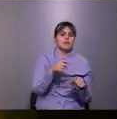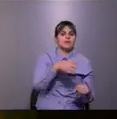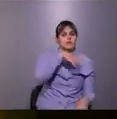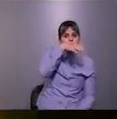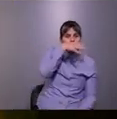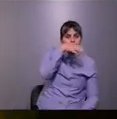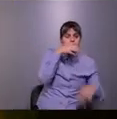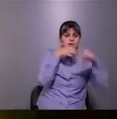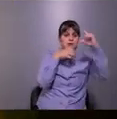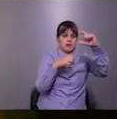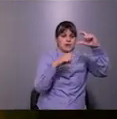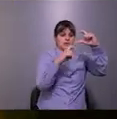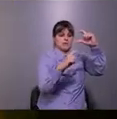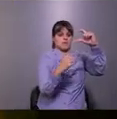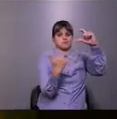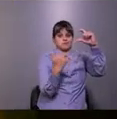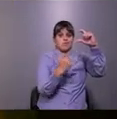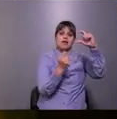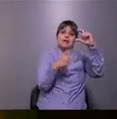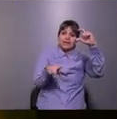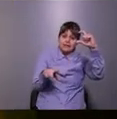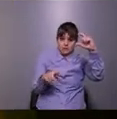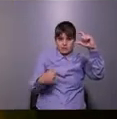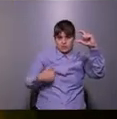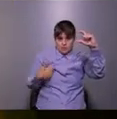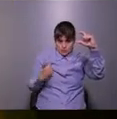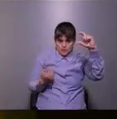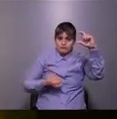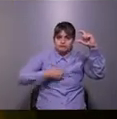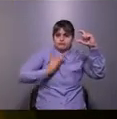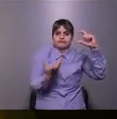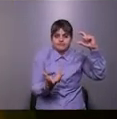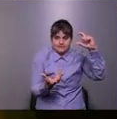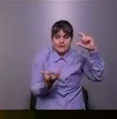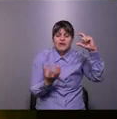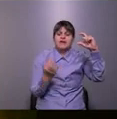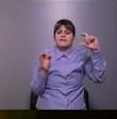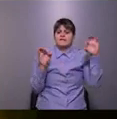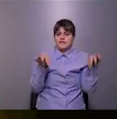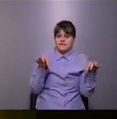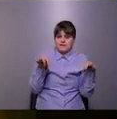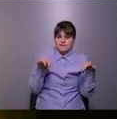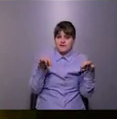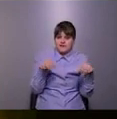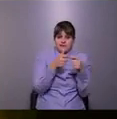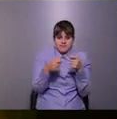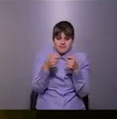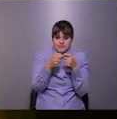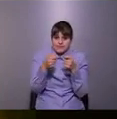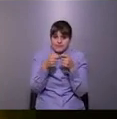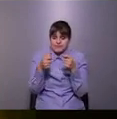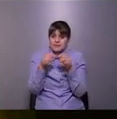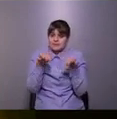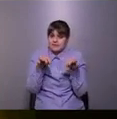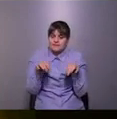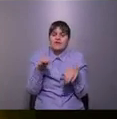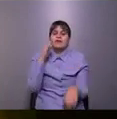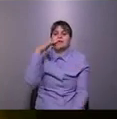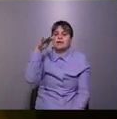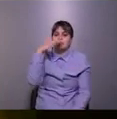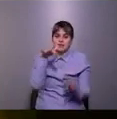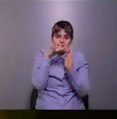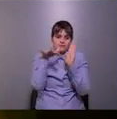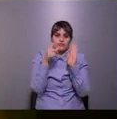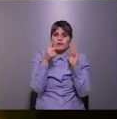Pai Nosso e da Ave Maria na sua própria língua. No final de cada dezena, cantamos em latim